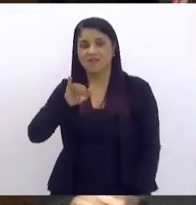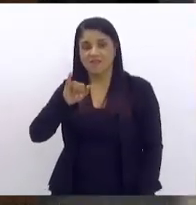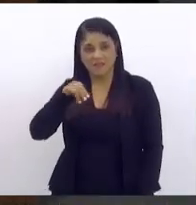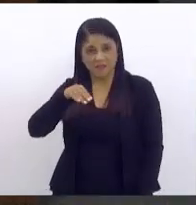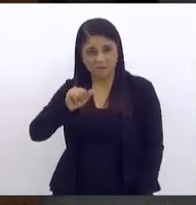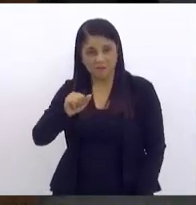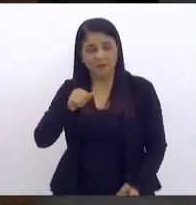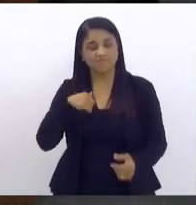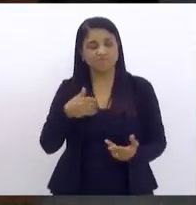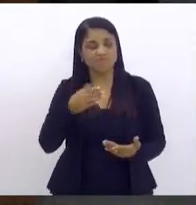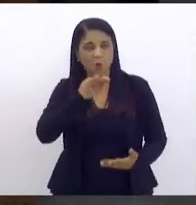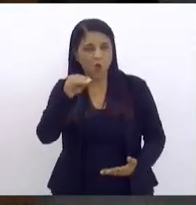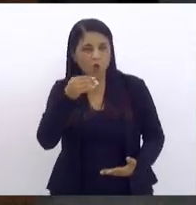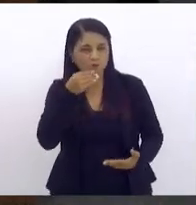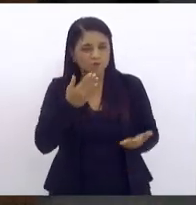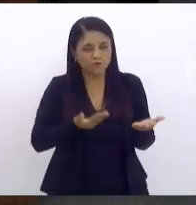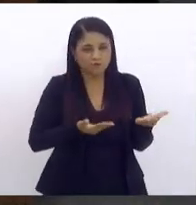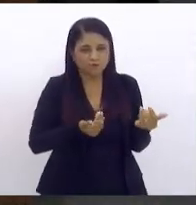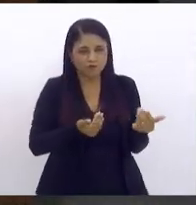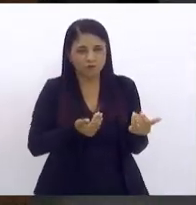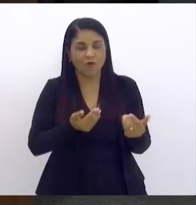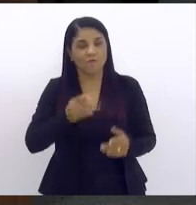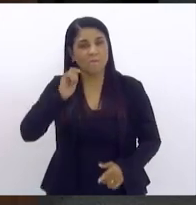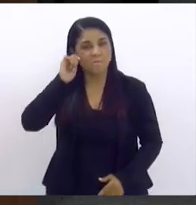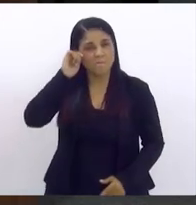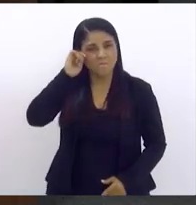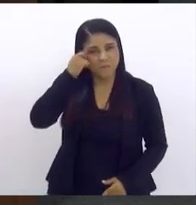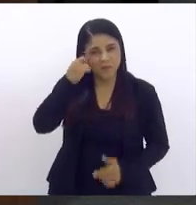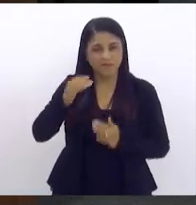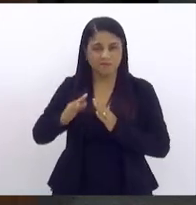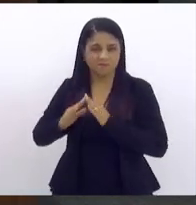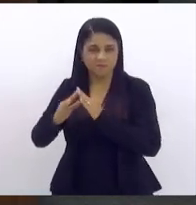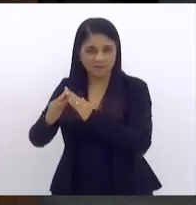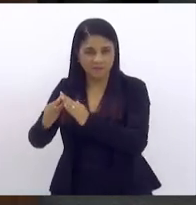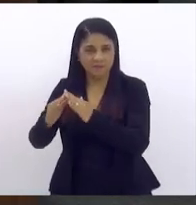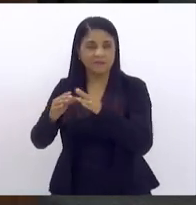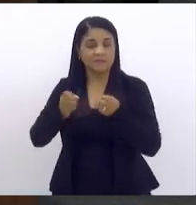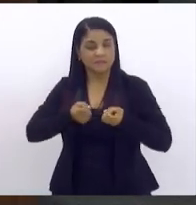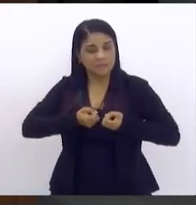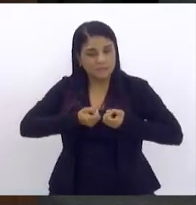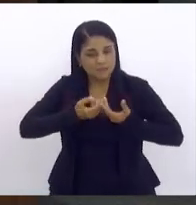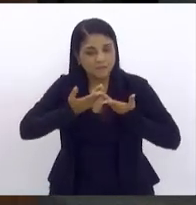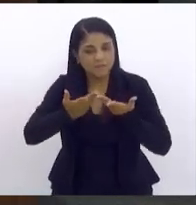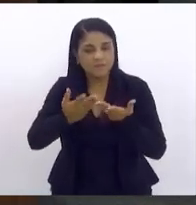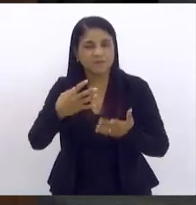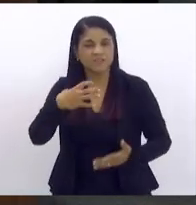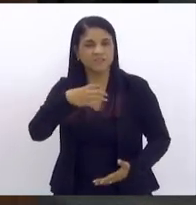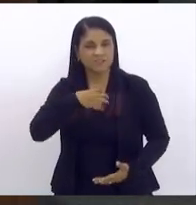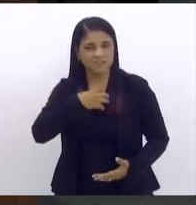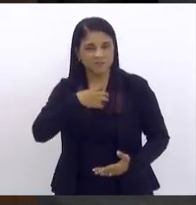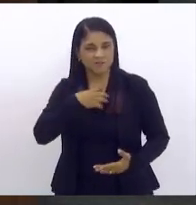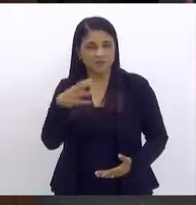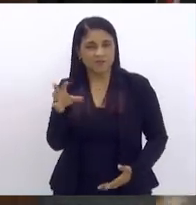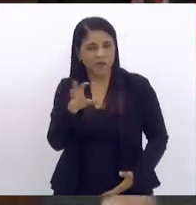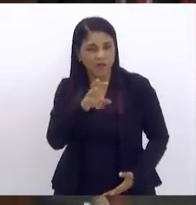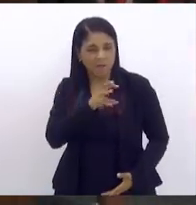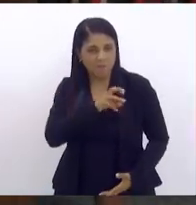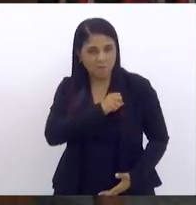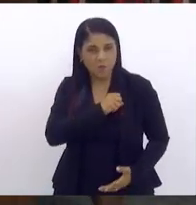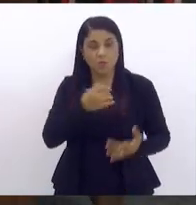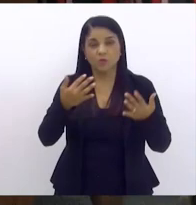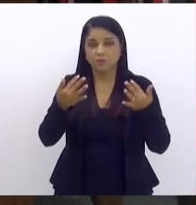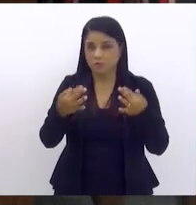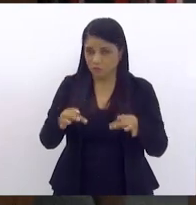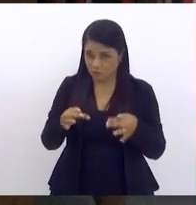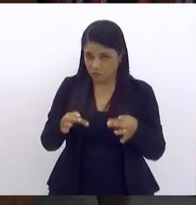especial a juventude preta, periférica, favelada, de expressar os seus sentimentos, os seus amores, as suas dores. Afinal